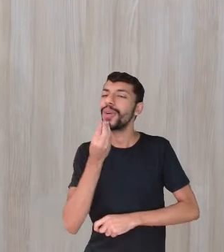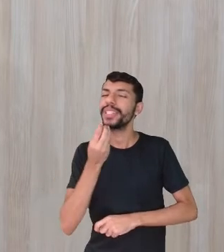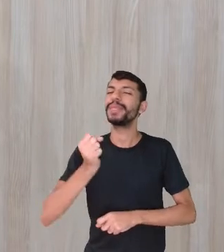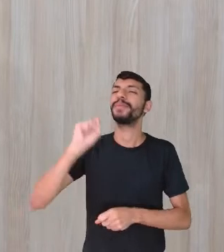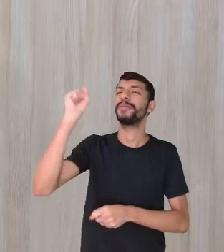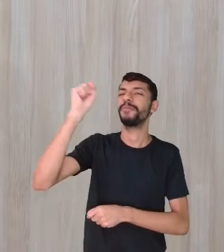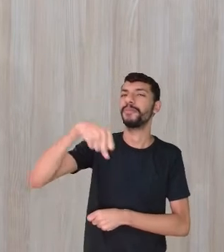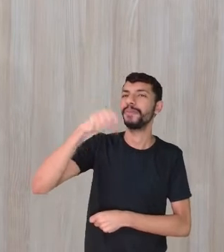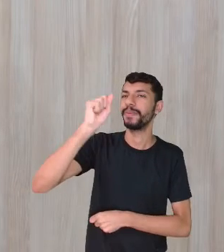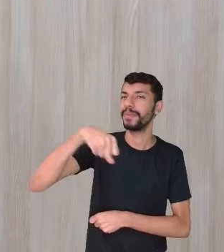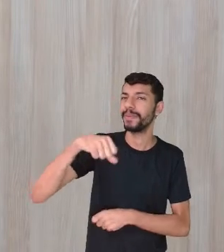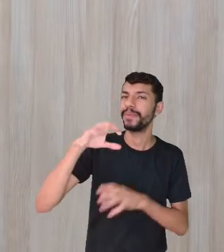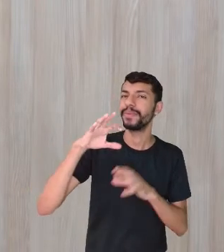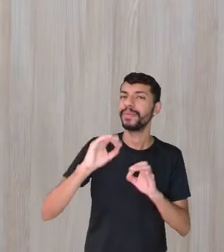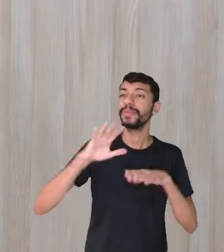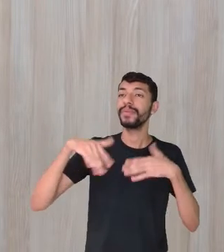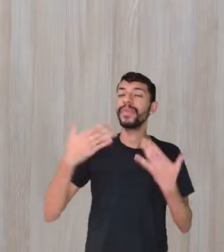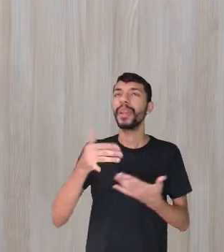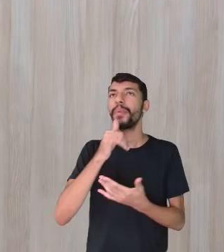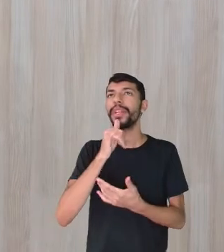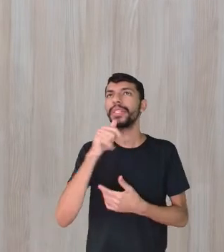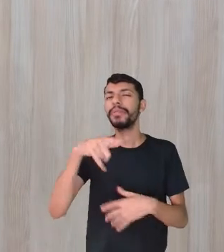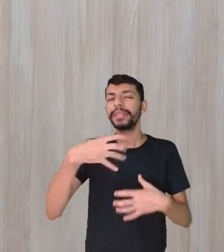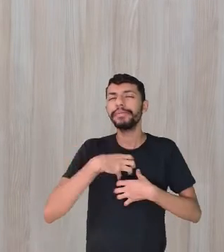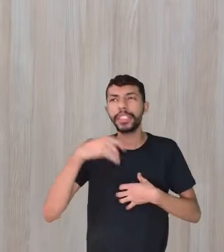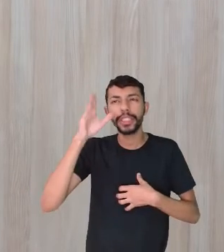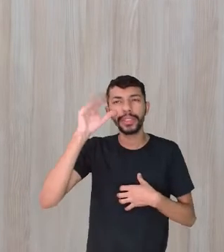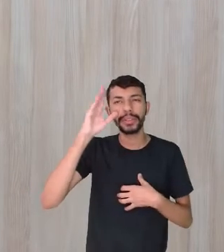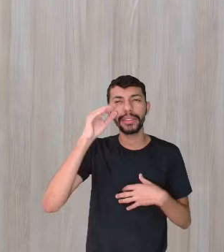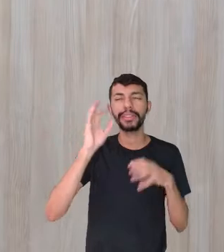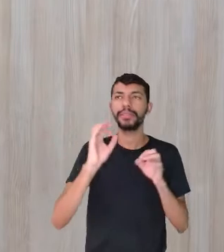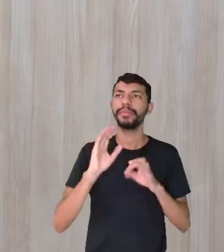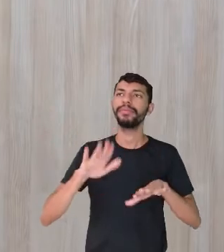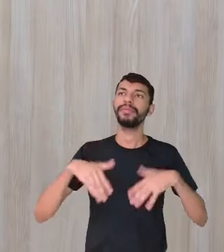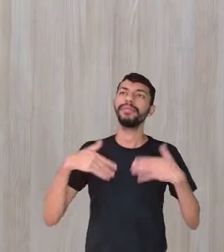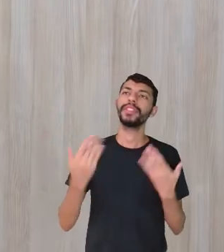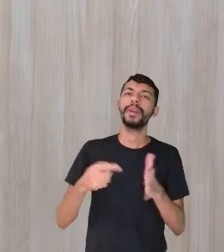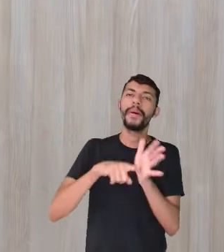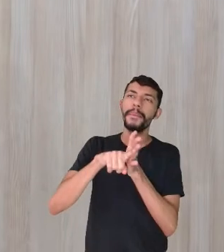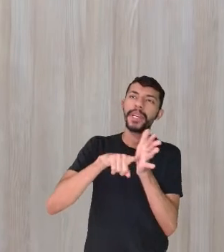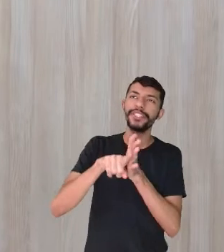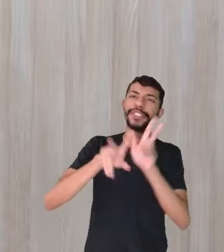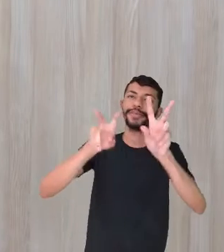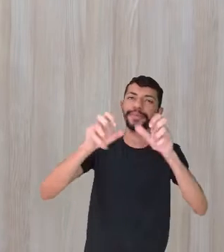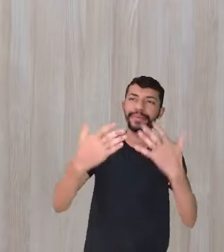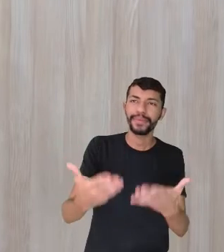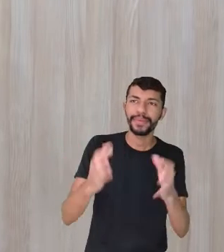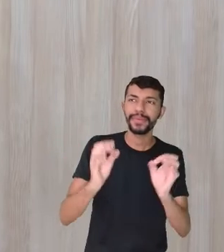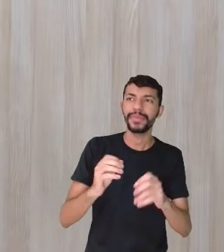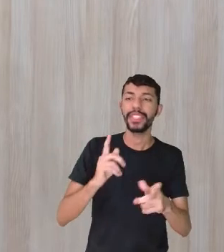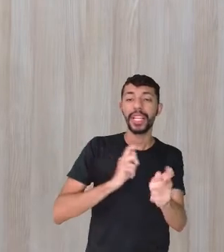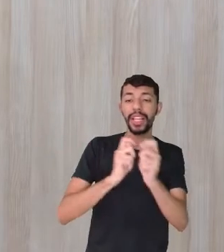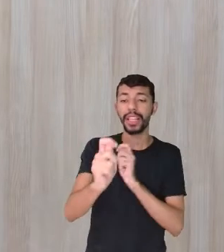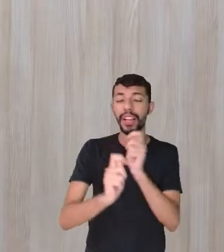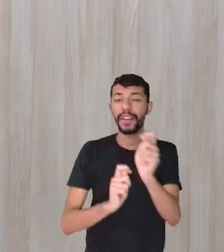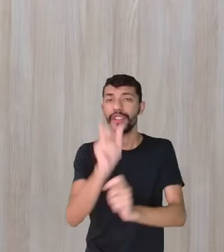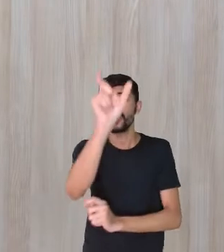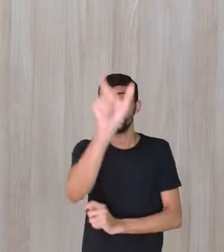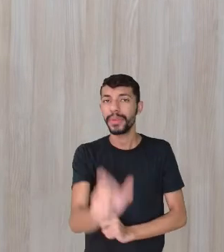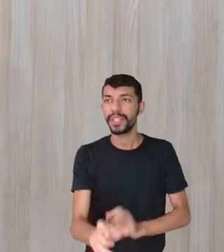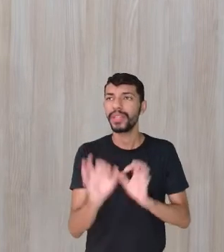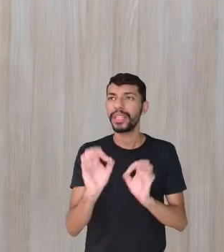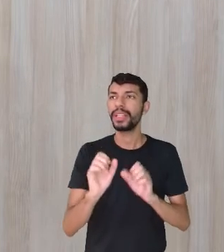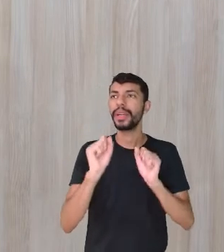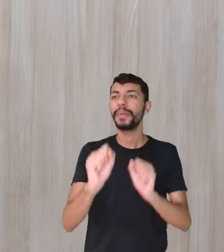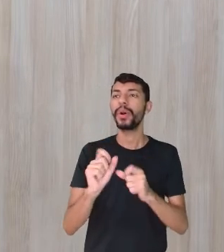sim. Então, aquilo que traz curiosidade para você. Então, pesquisa sobre isso, entrevista alguém que pode